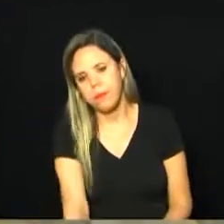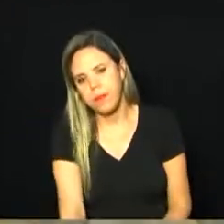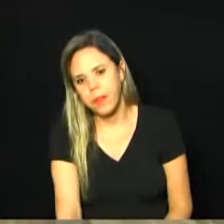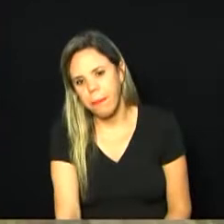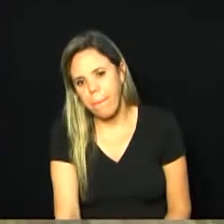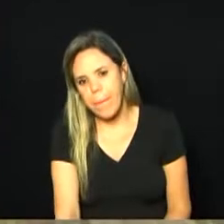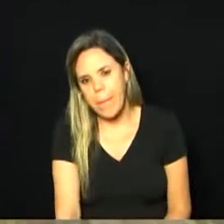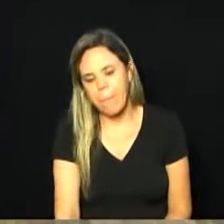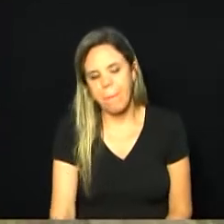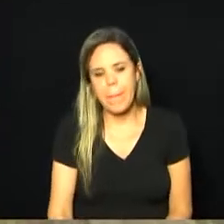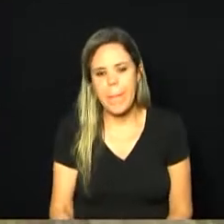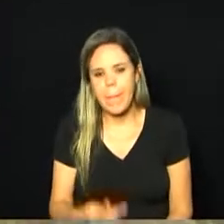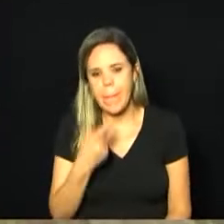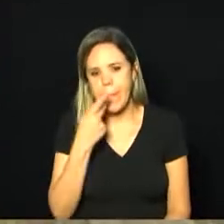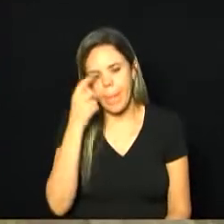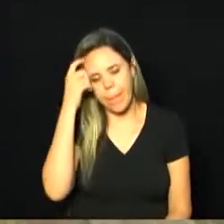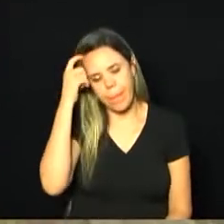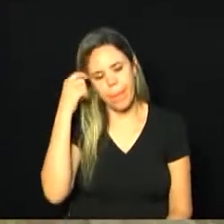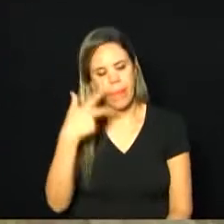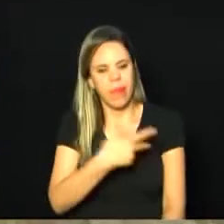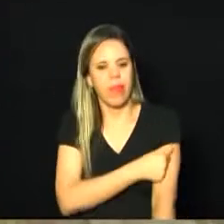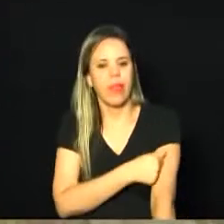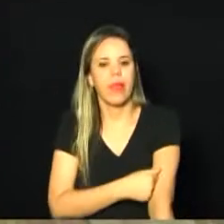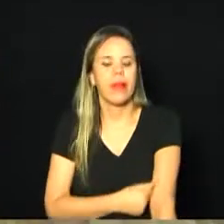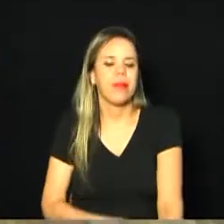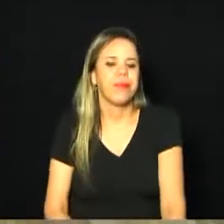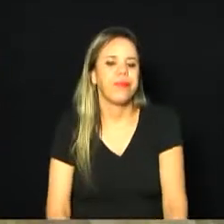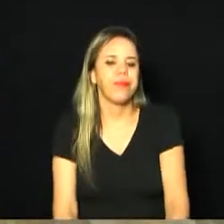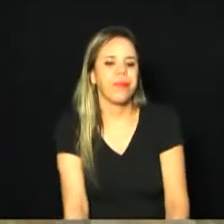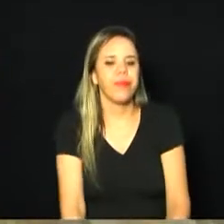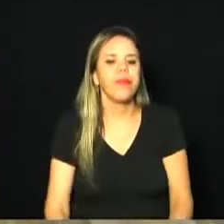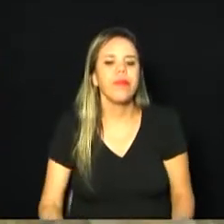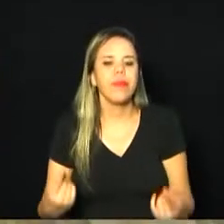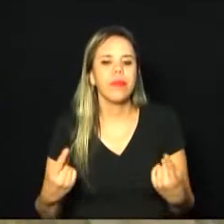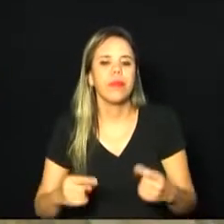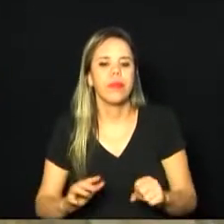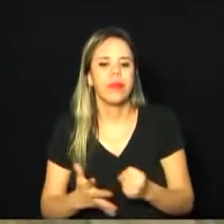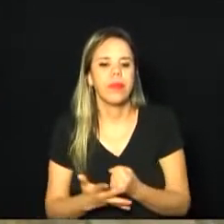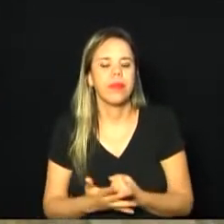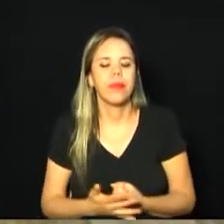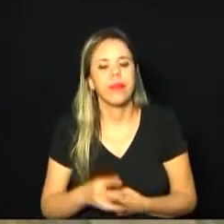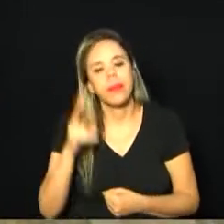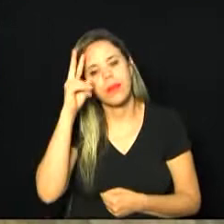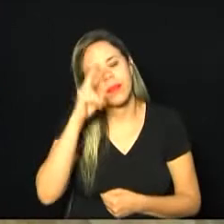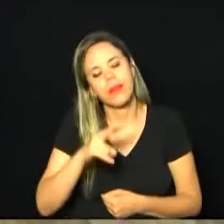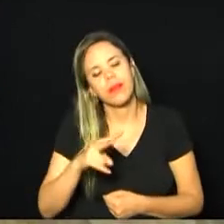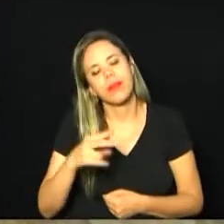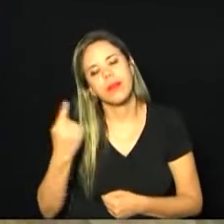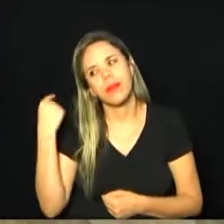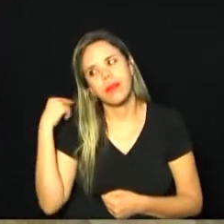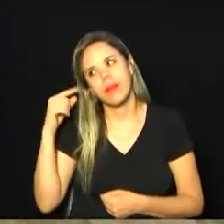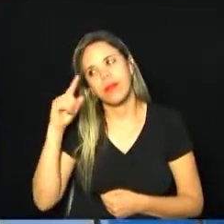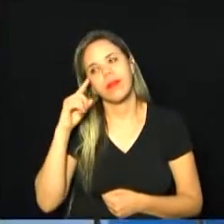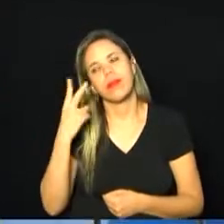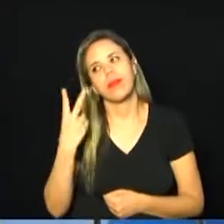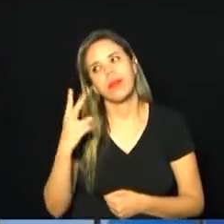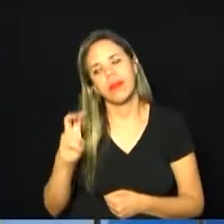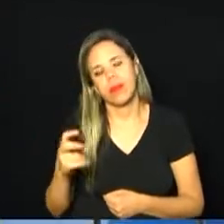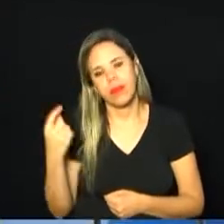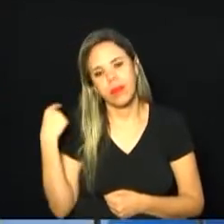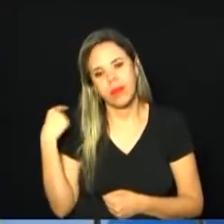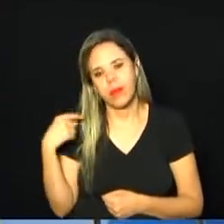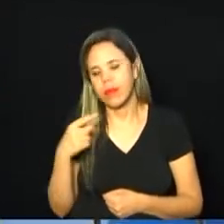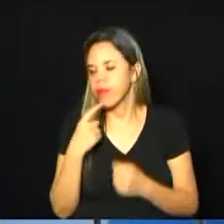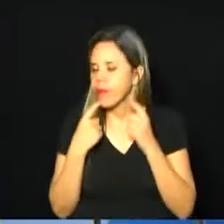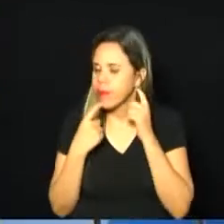pelo Abreu vamos falar sobre vacinação agora contra a cor vídeo 19 a gente lembra que desde o último dia 25